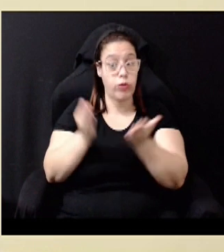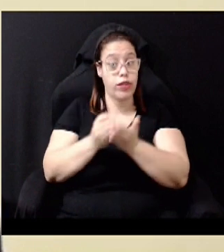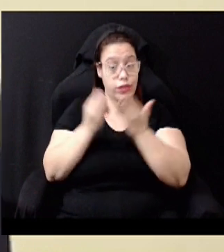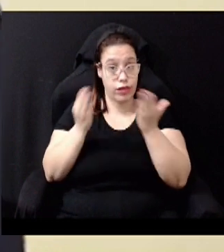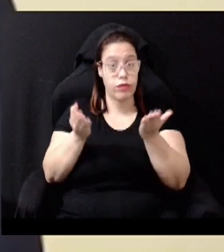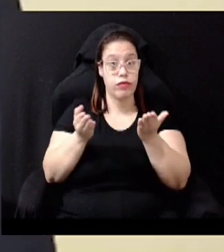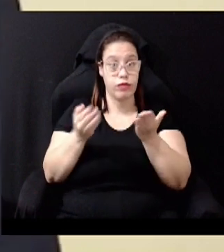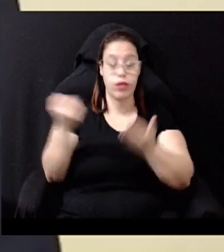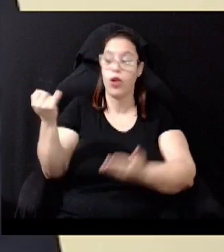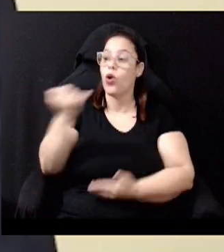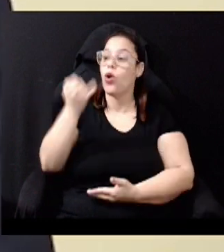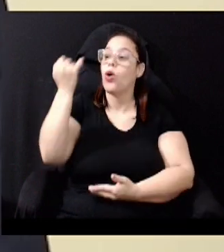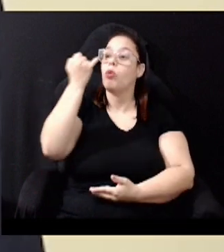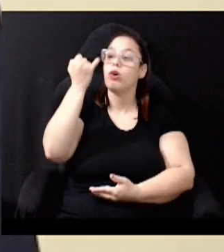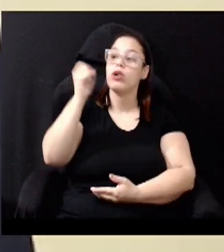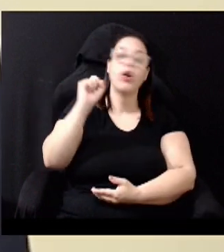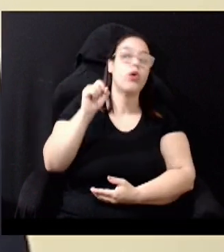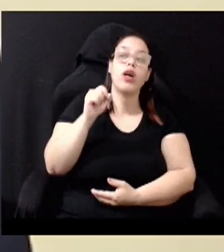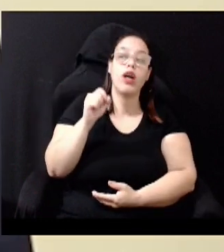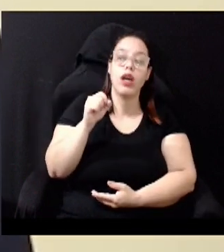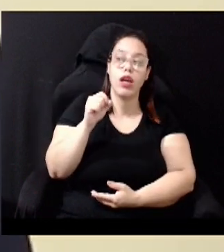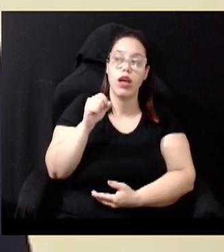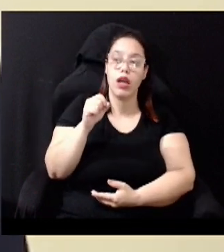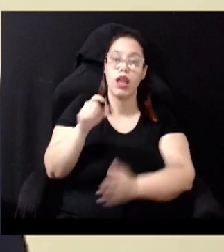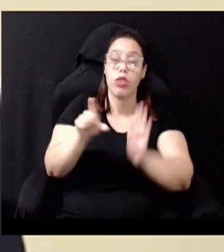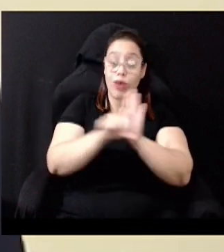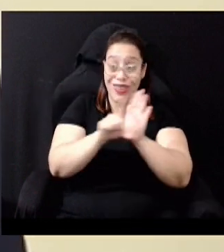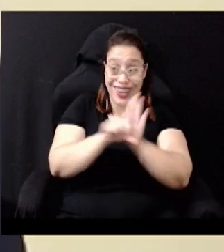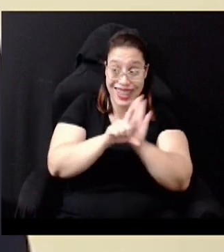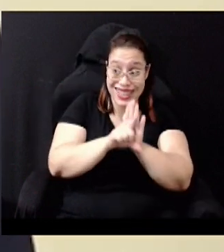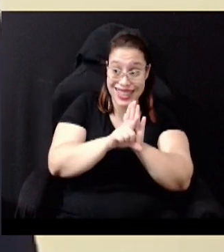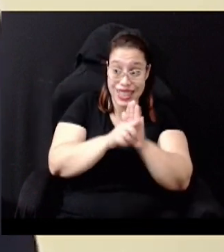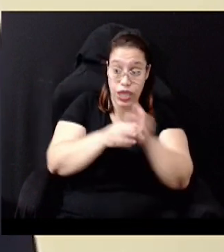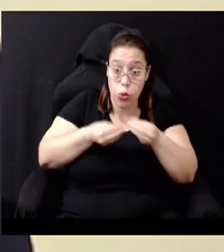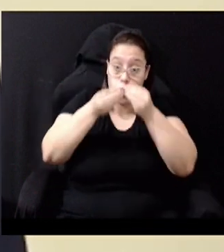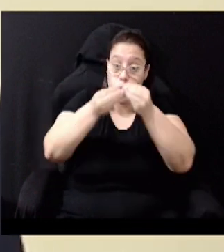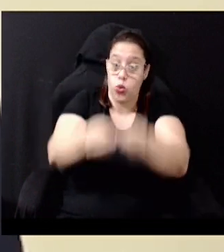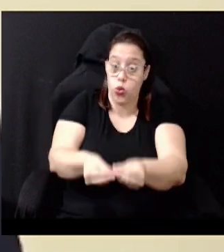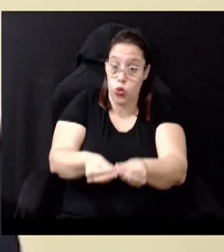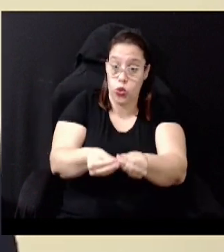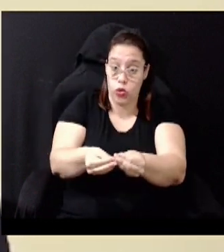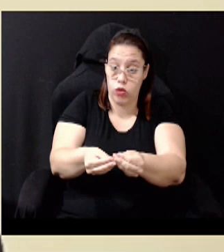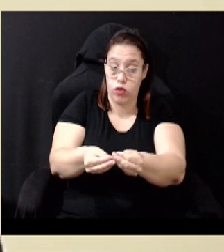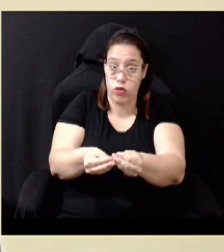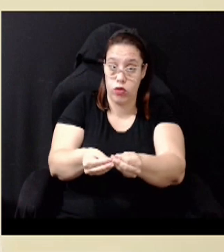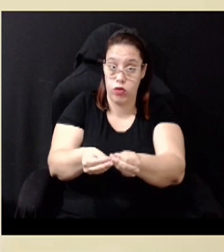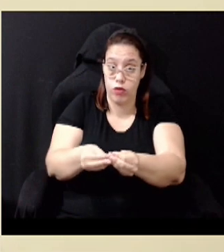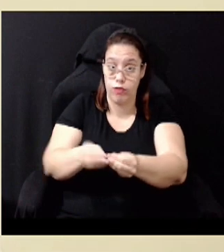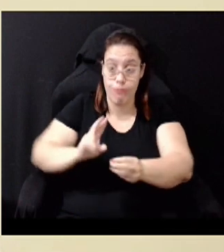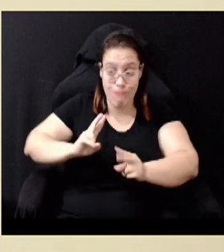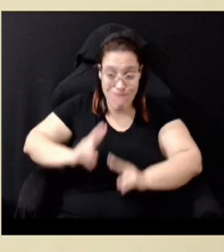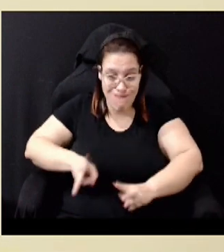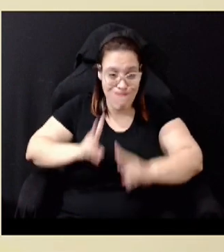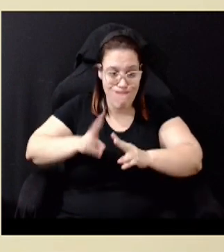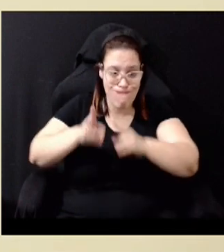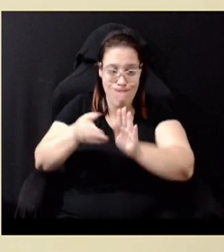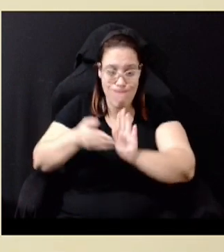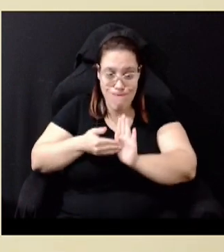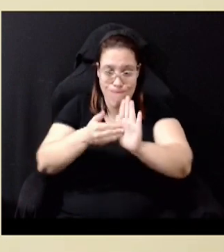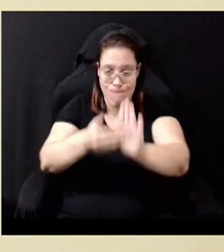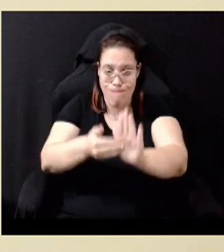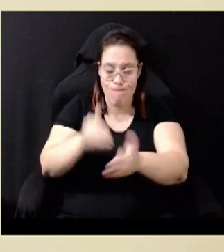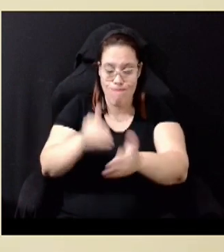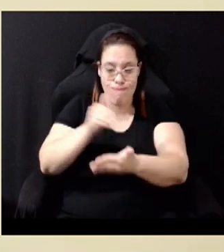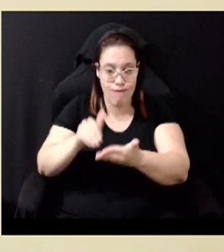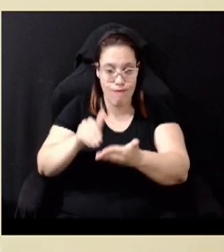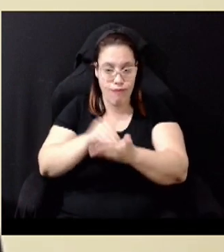importância disso é que, tornando lei, é um benefício que perene, que vai estar à disposição da Secretaria de Assistência